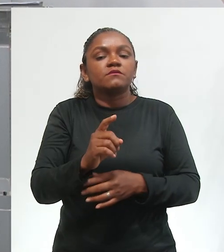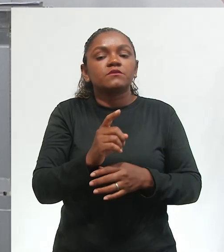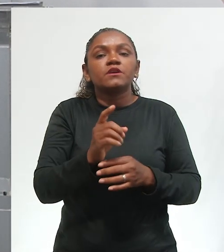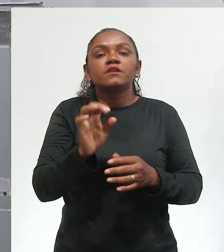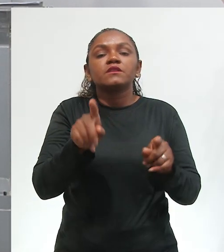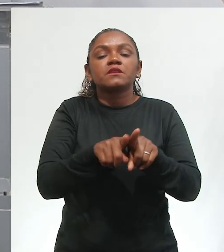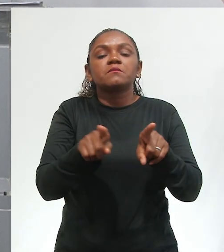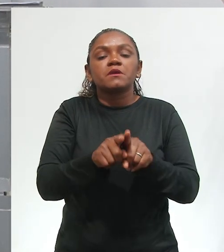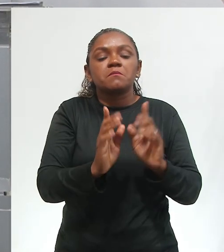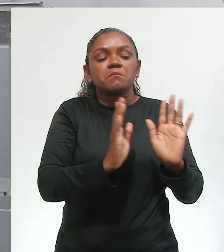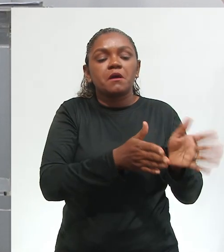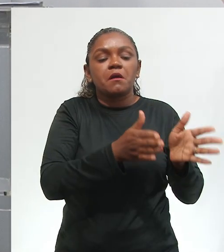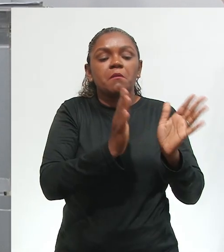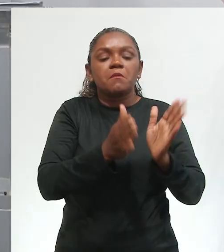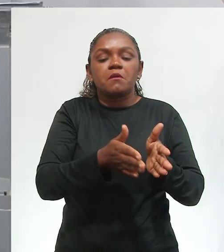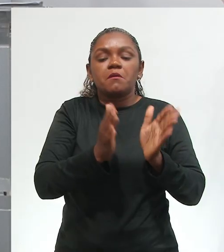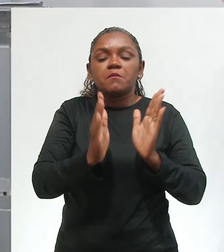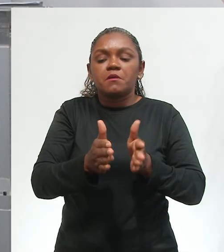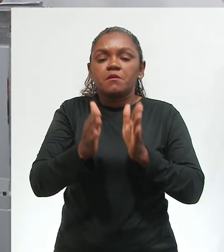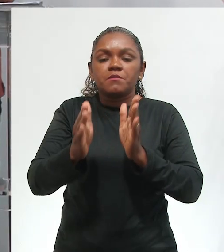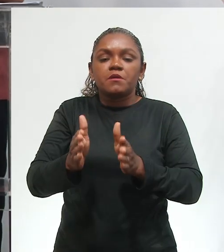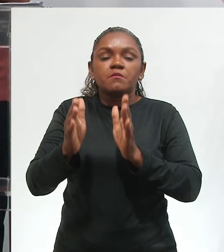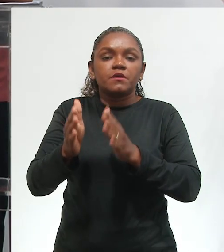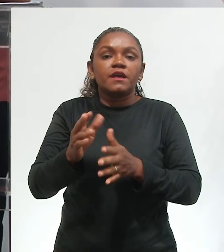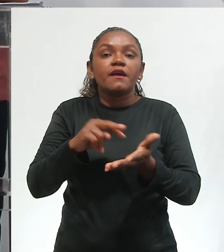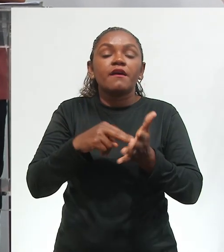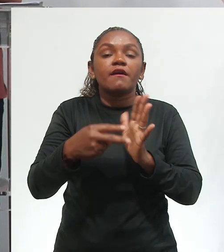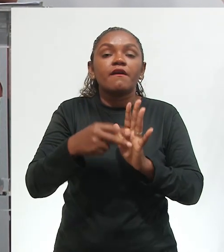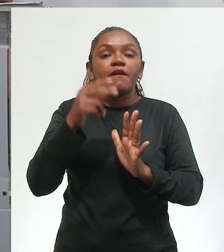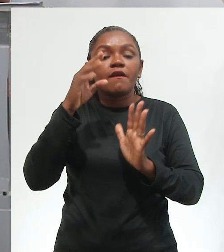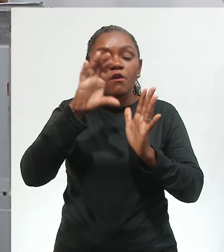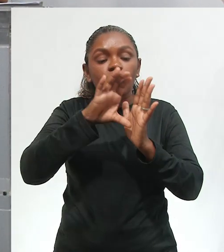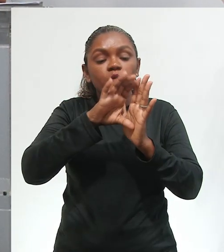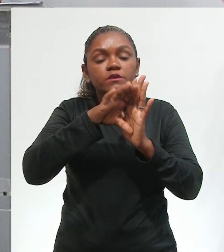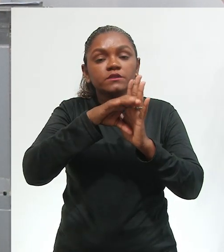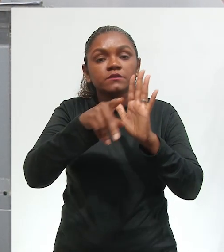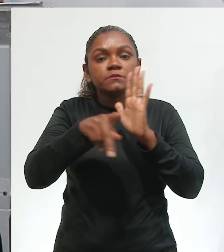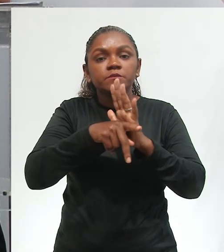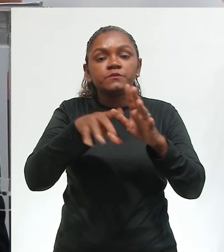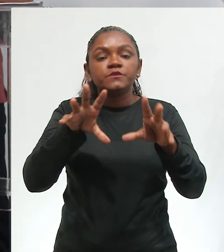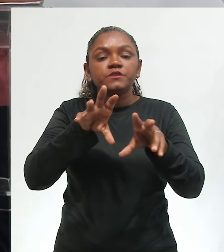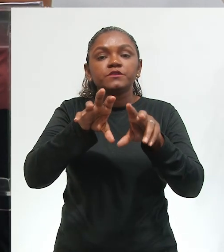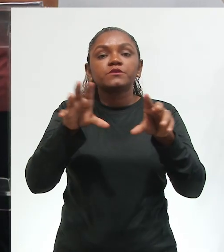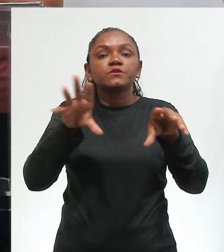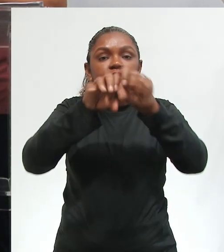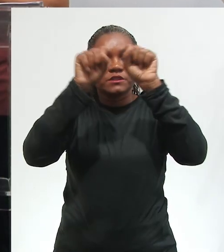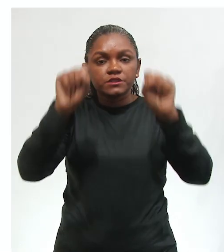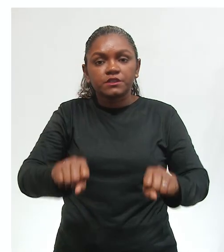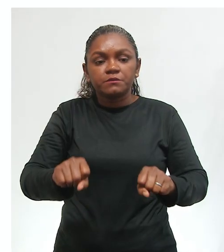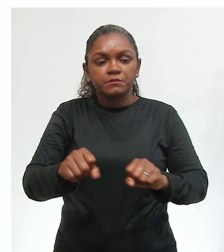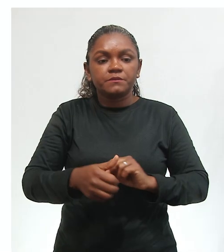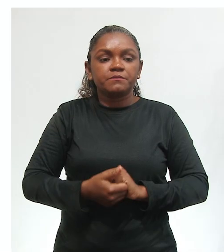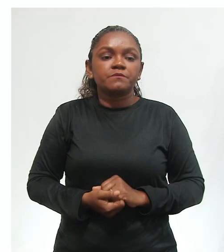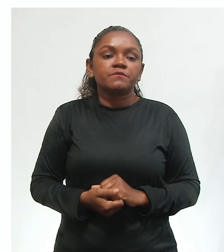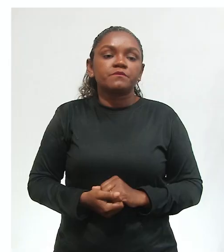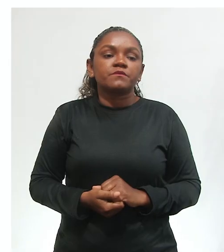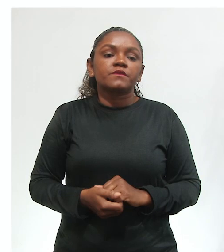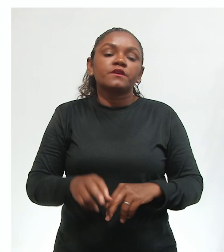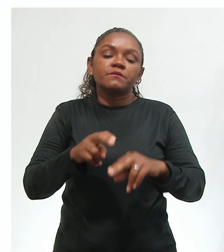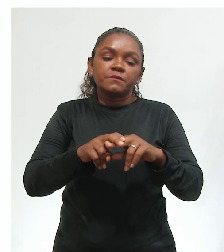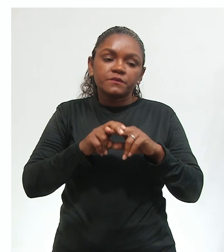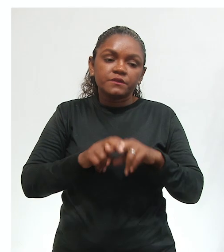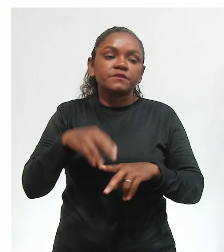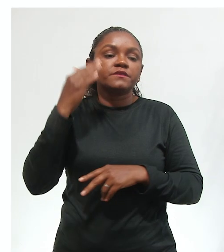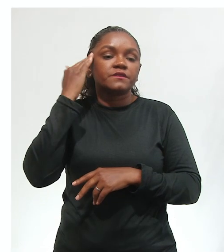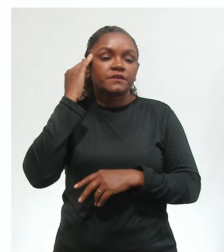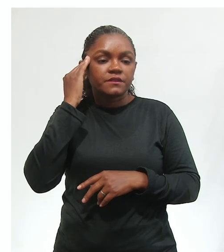sequência 1, 2, 3. Ela tem que entender o conceito do sistema de numeração decimal. Temos que entender que